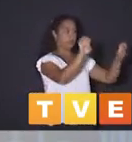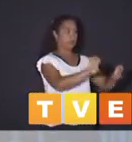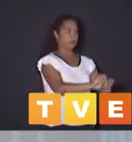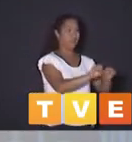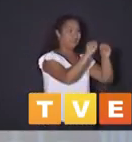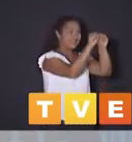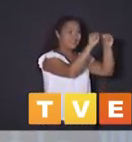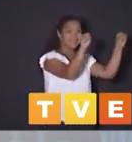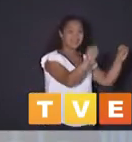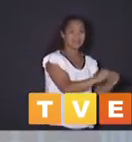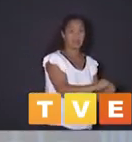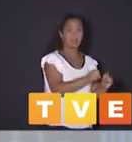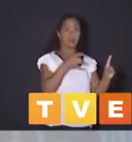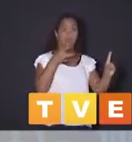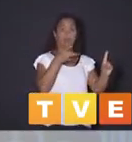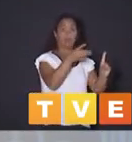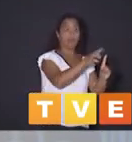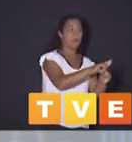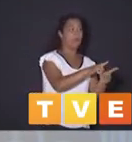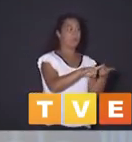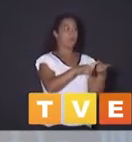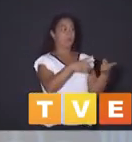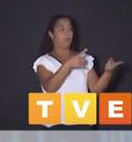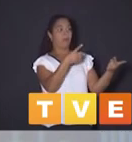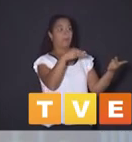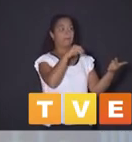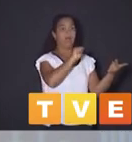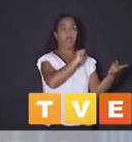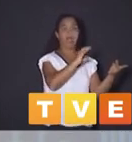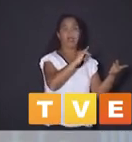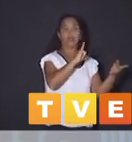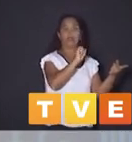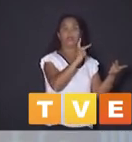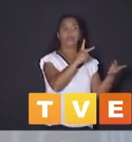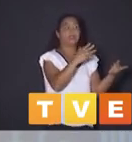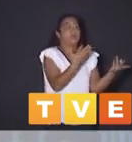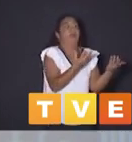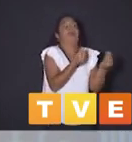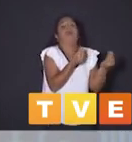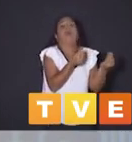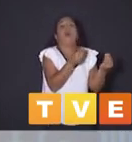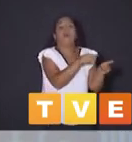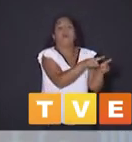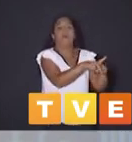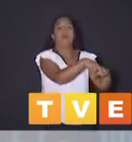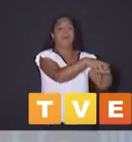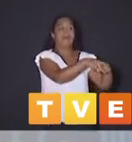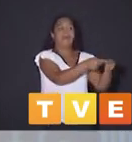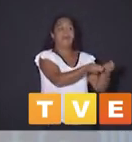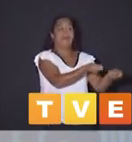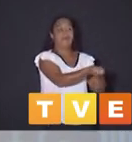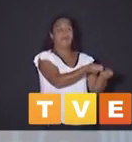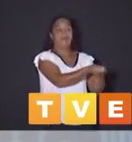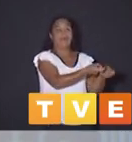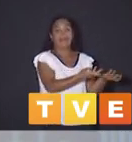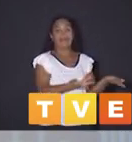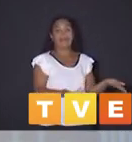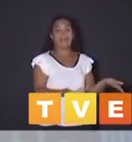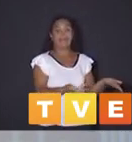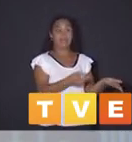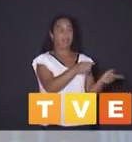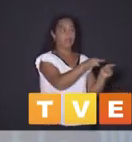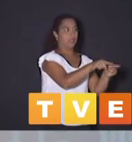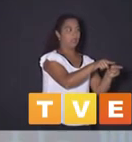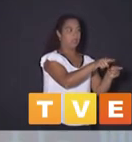ele é homofóbico ele é bom mas você ao dita um sistema inteligente que aprendi com ele